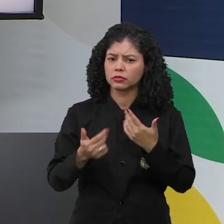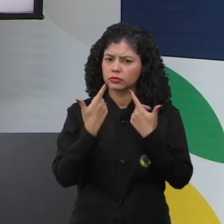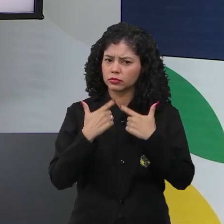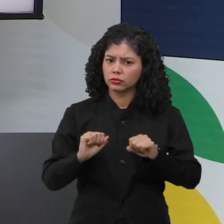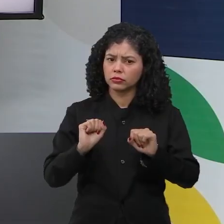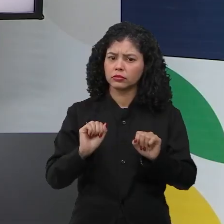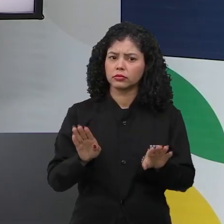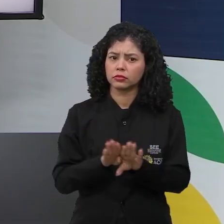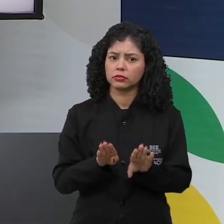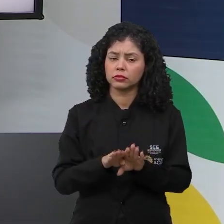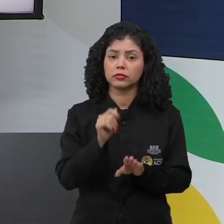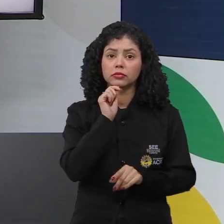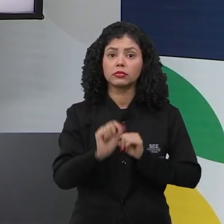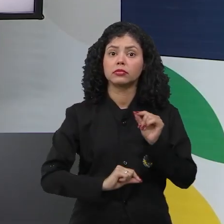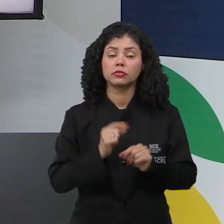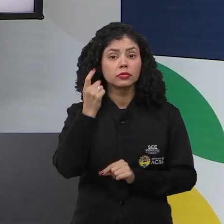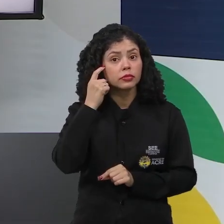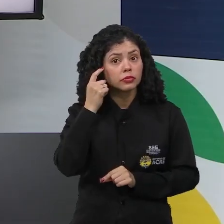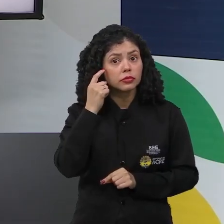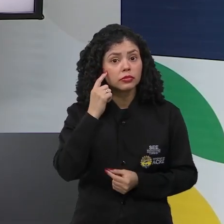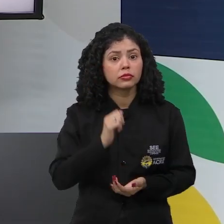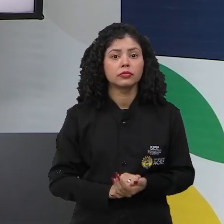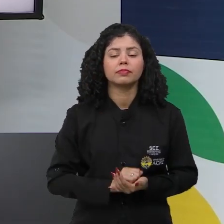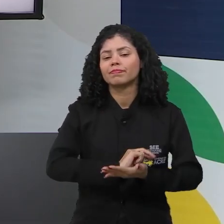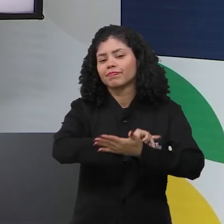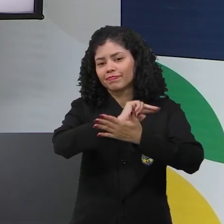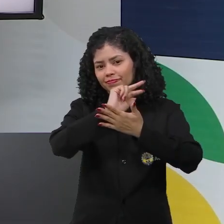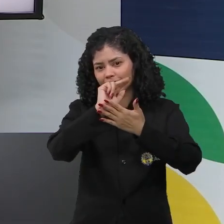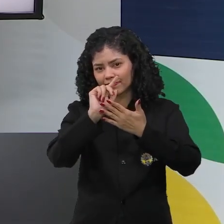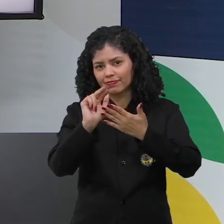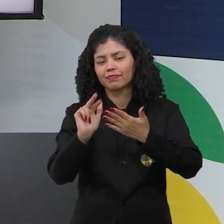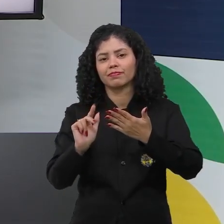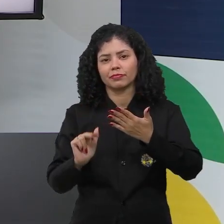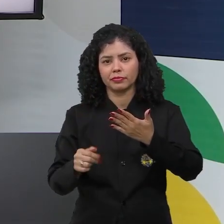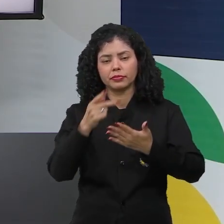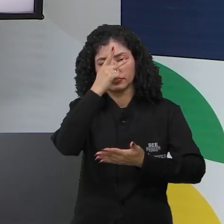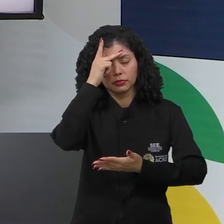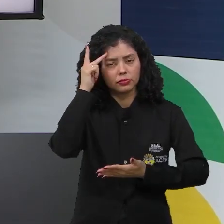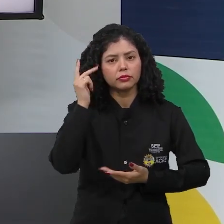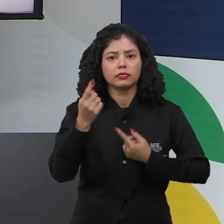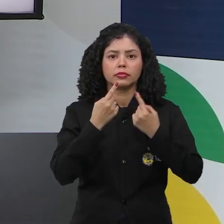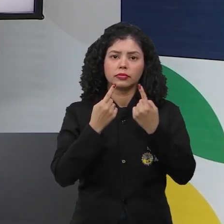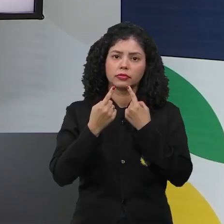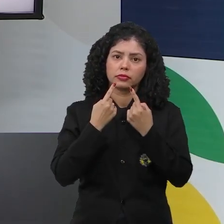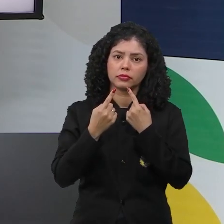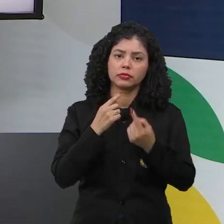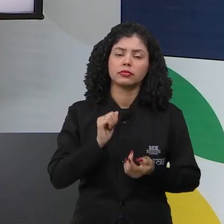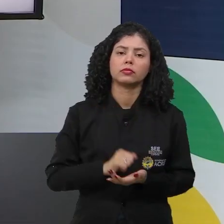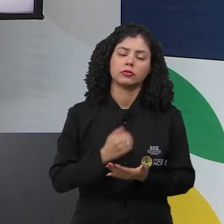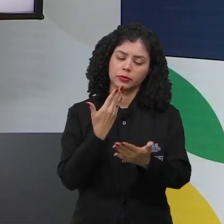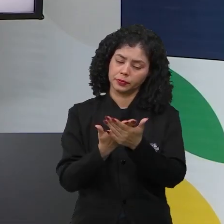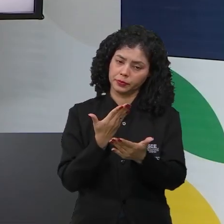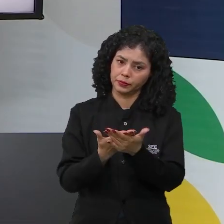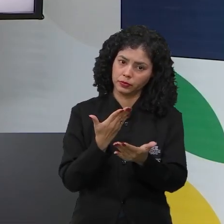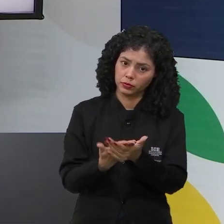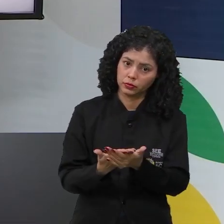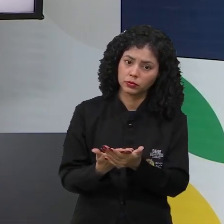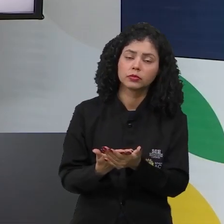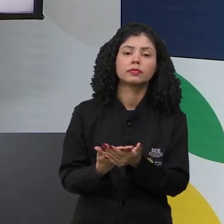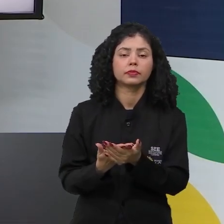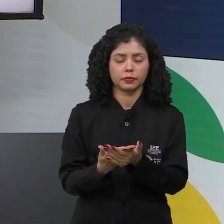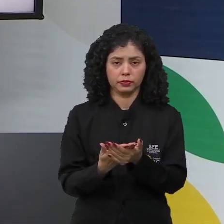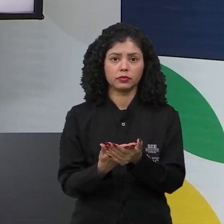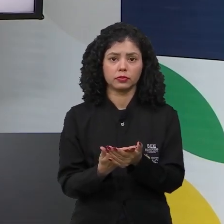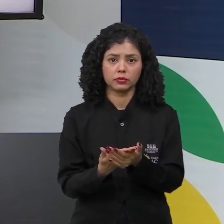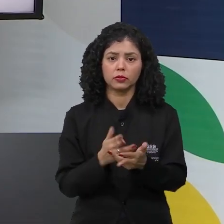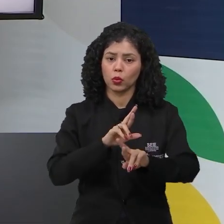palavra variação nós pensamos em o quê? Variedade. Então, as pessoas se comunicam a partir dos seus estudos, que são